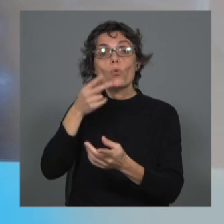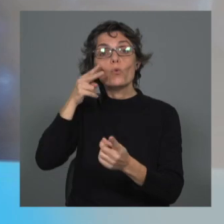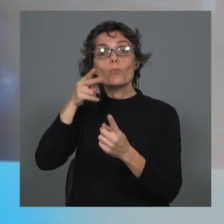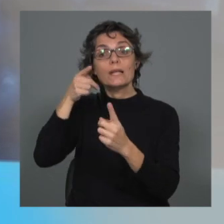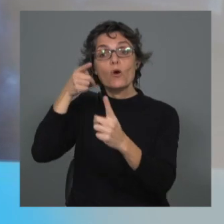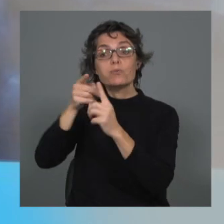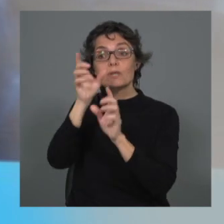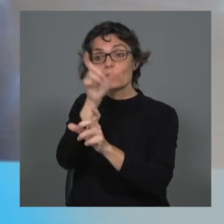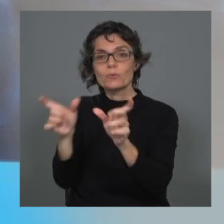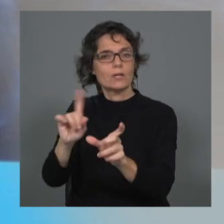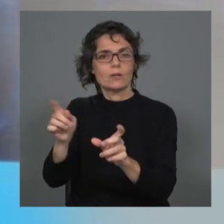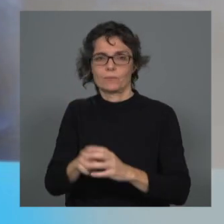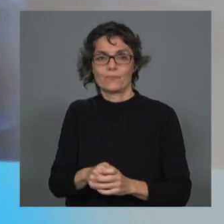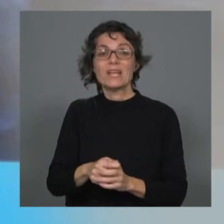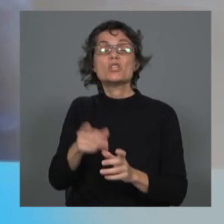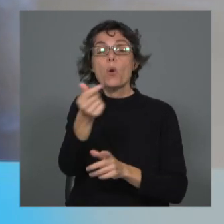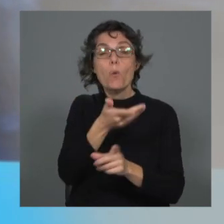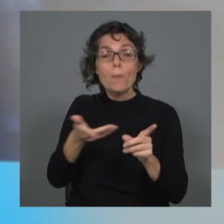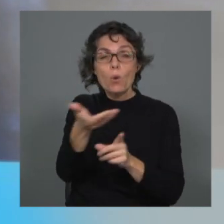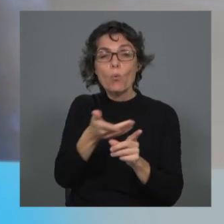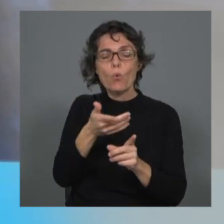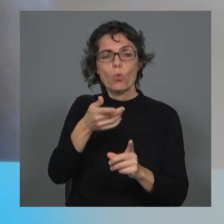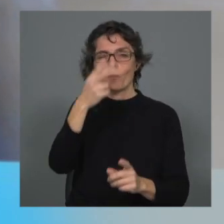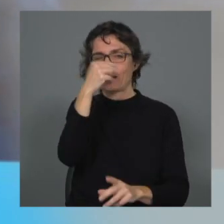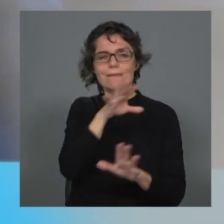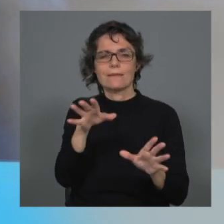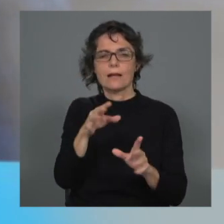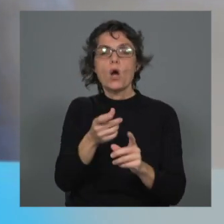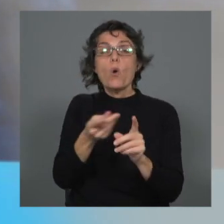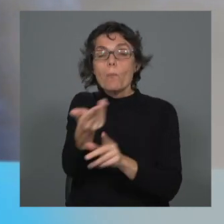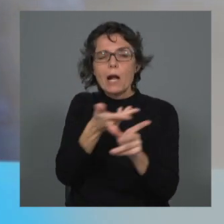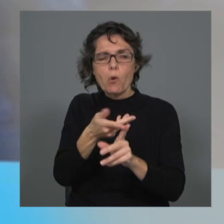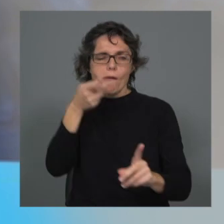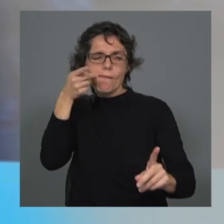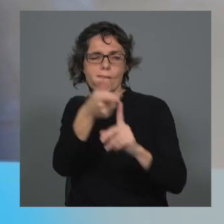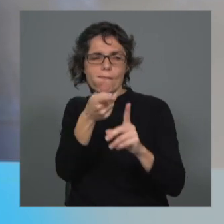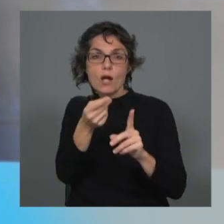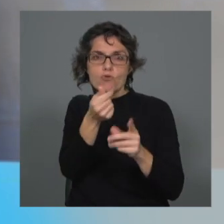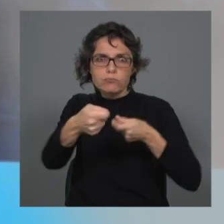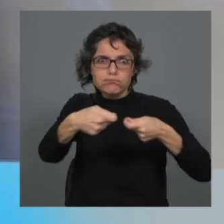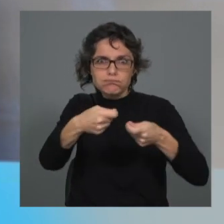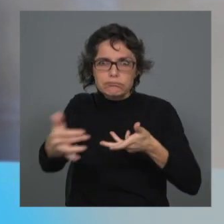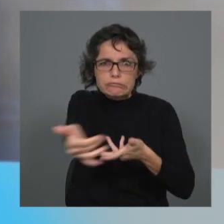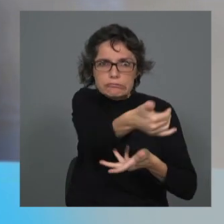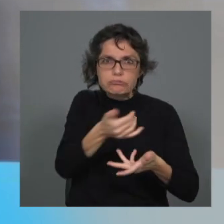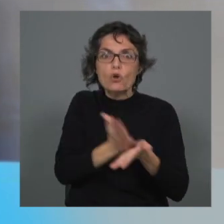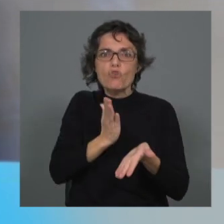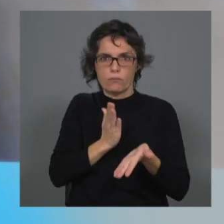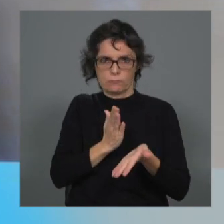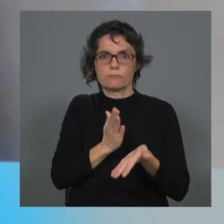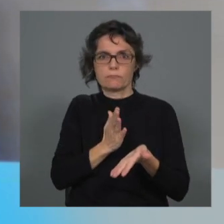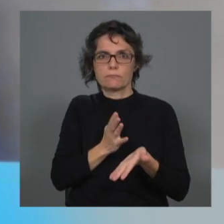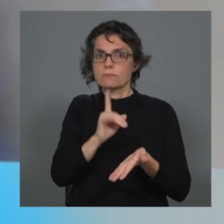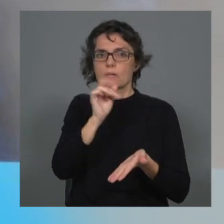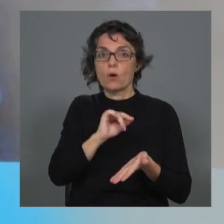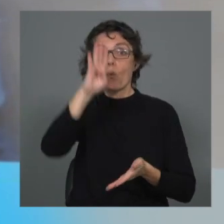economia cega para a riqueza, para o consumismo imediato. E o Papa chama a atenção para isso e diz que tudo faz